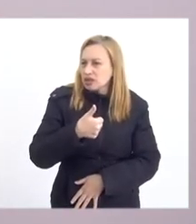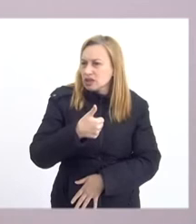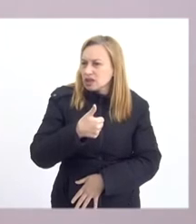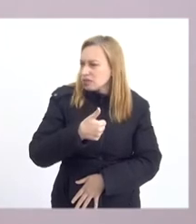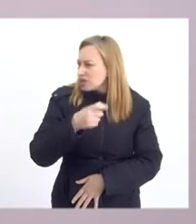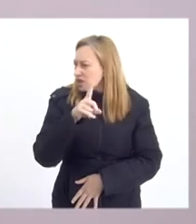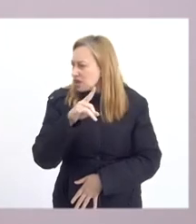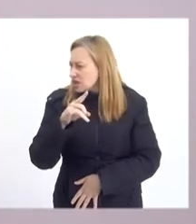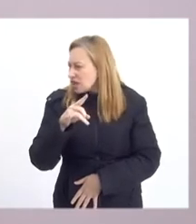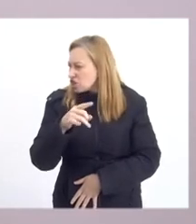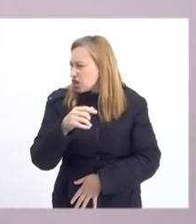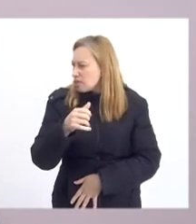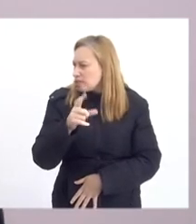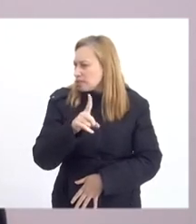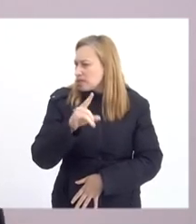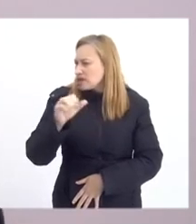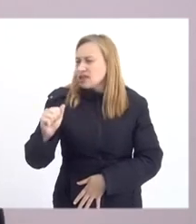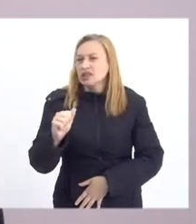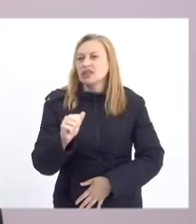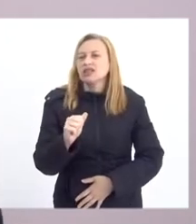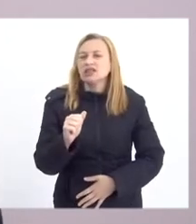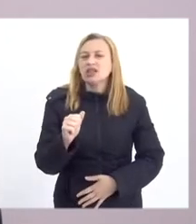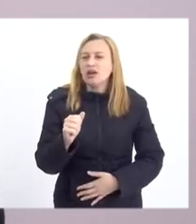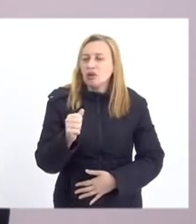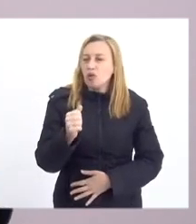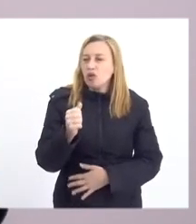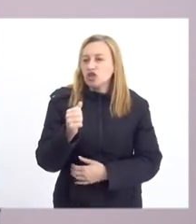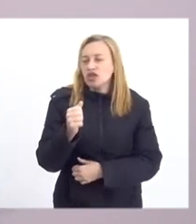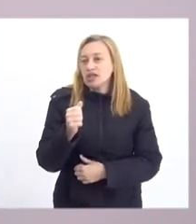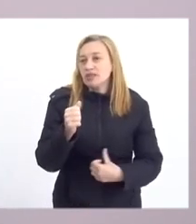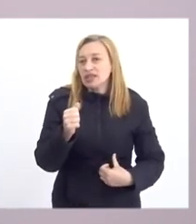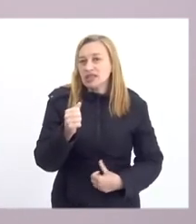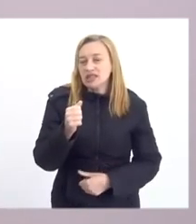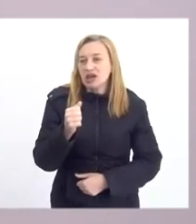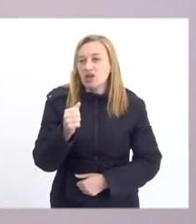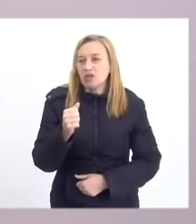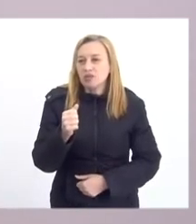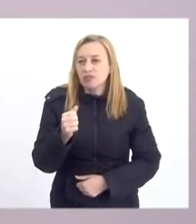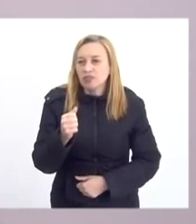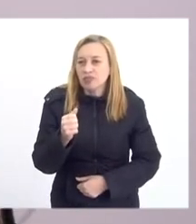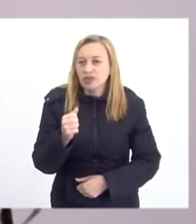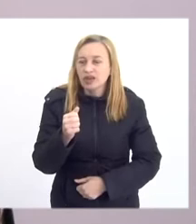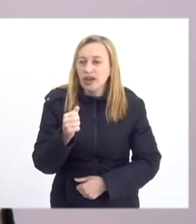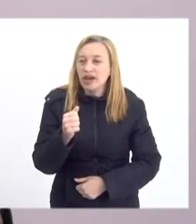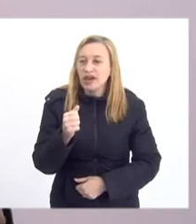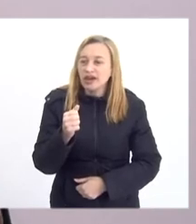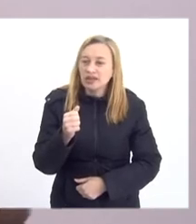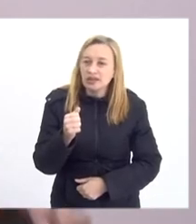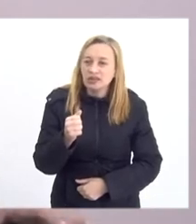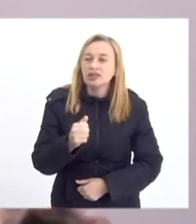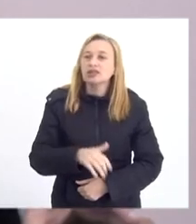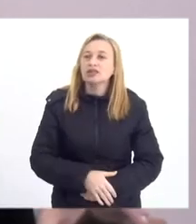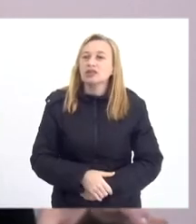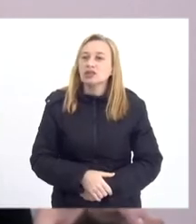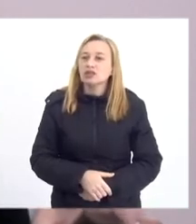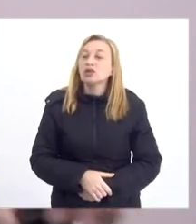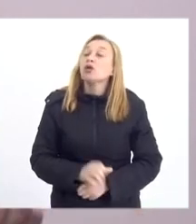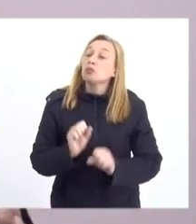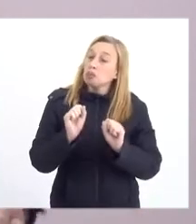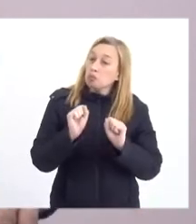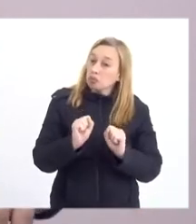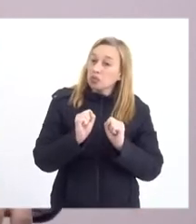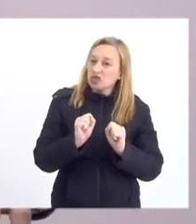Secretaria de Estado de Assistência Social, mas também pelo Rio Solidário. Vossa Excelência tem razão. E o que puder fazer